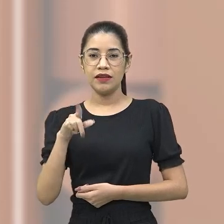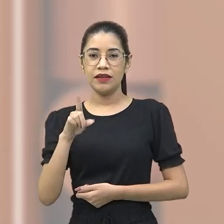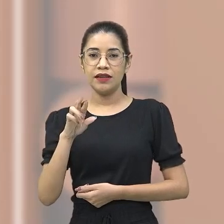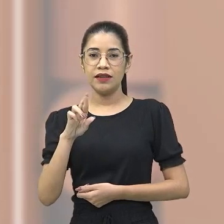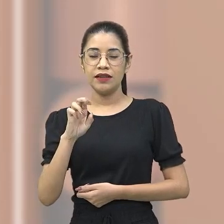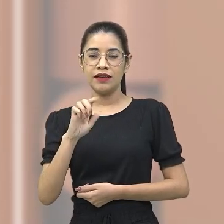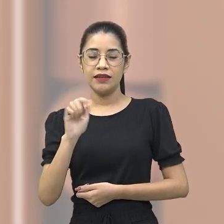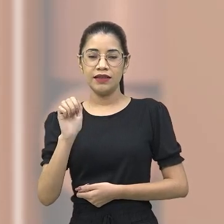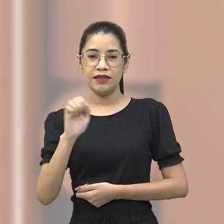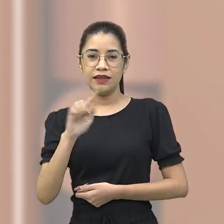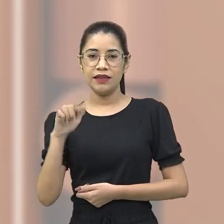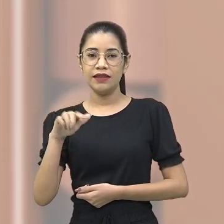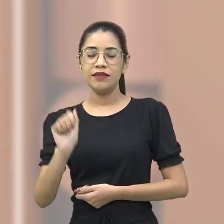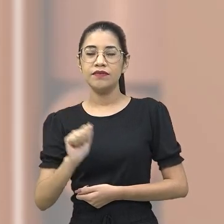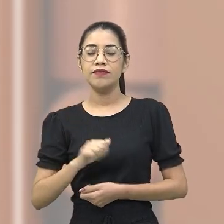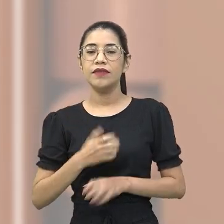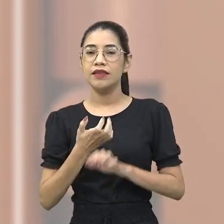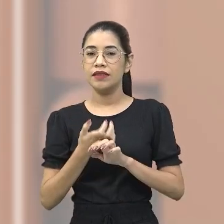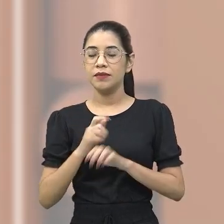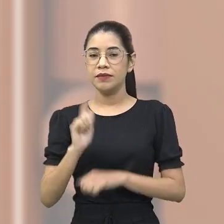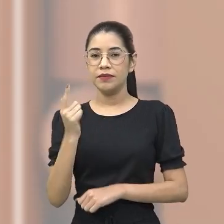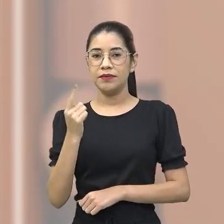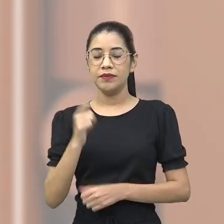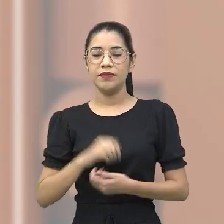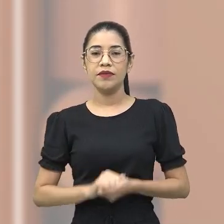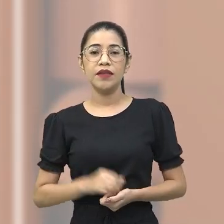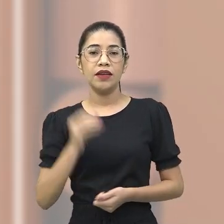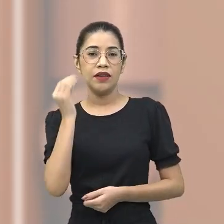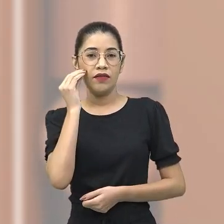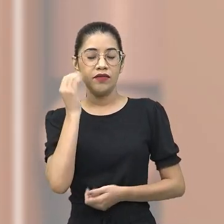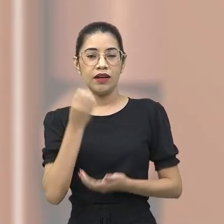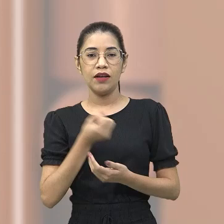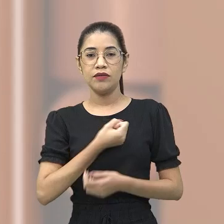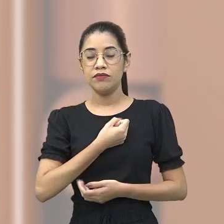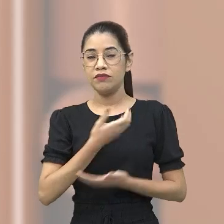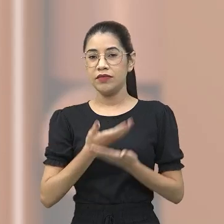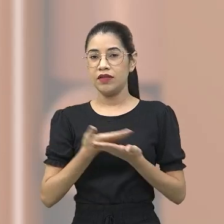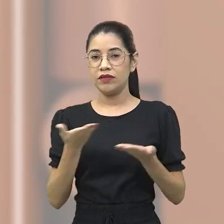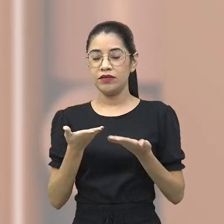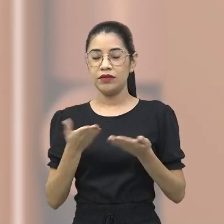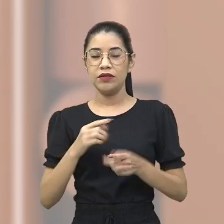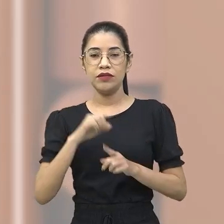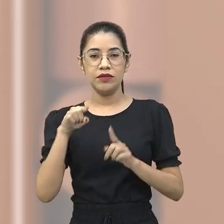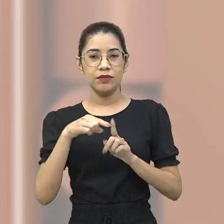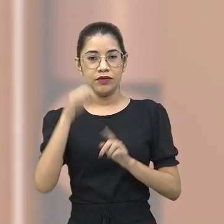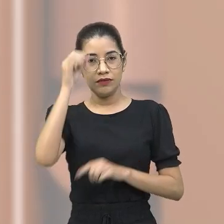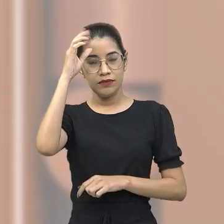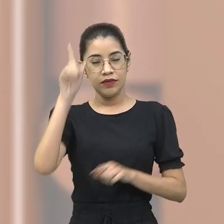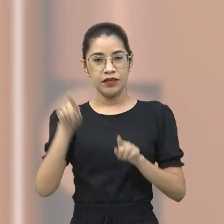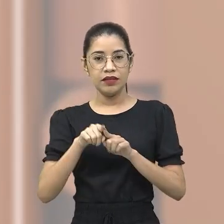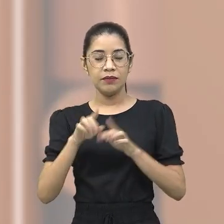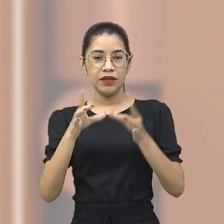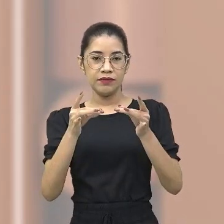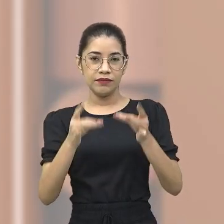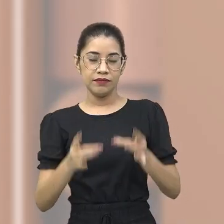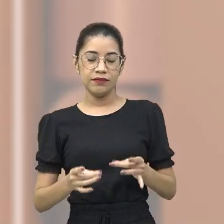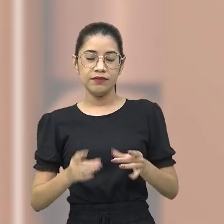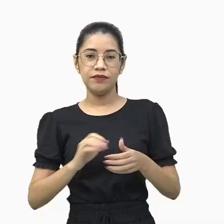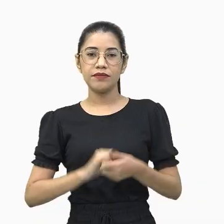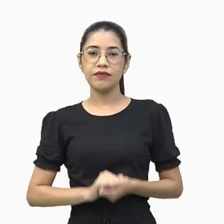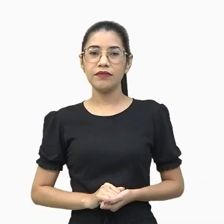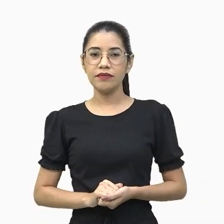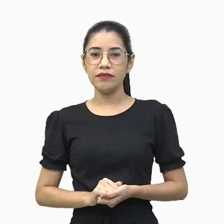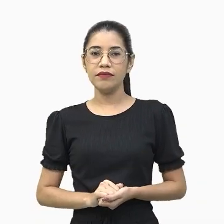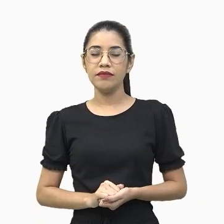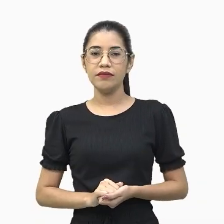professora do componente de geografia vamos verificar o número da nossa aula o nosso objeto de conhecimento e também o detalhamento desta